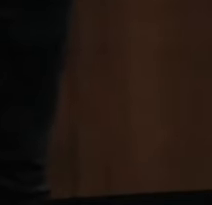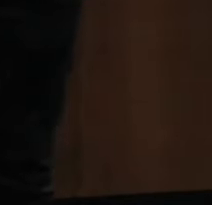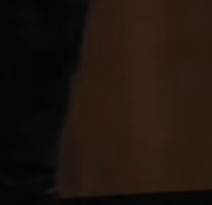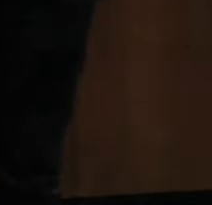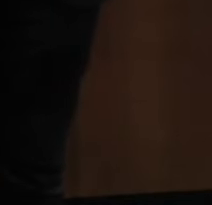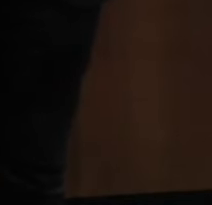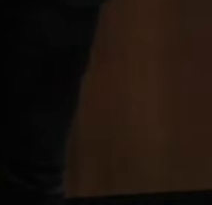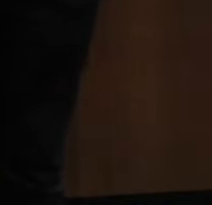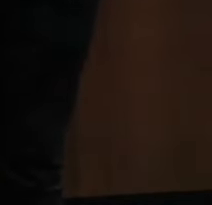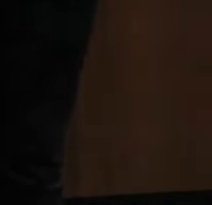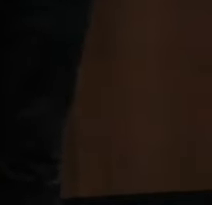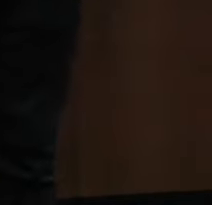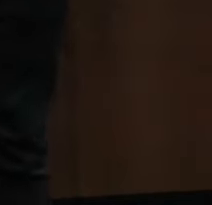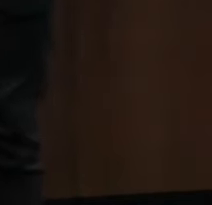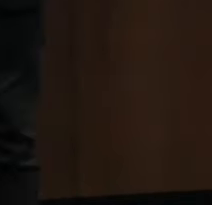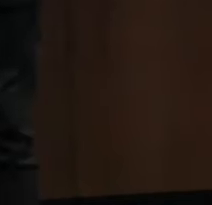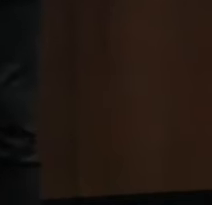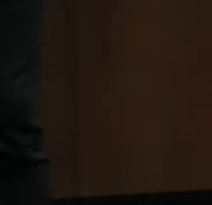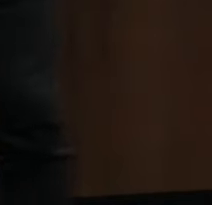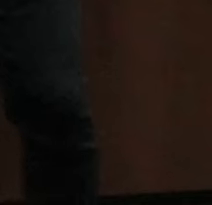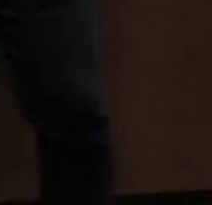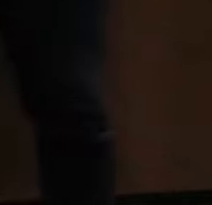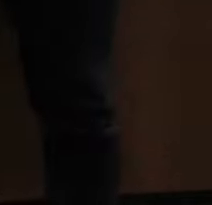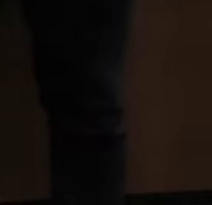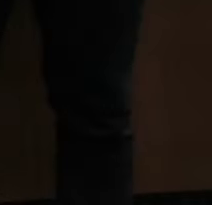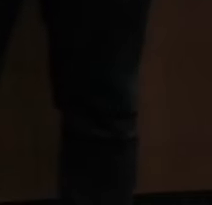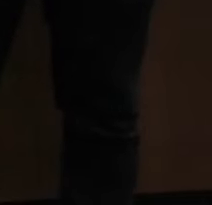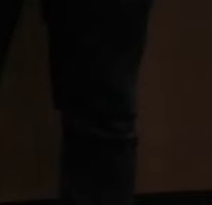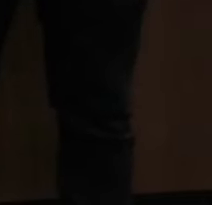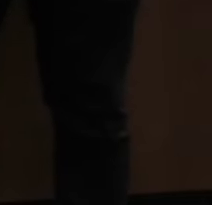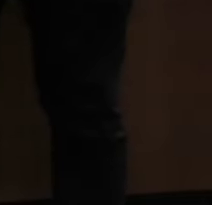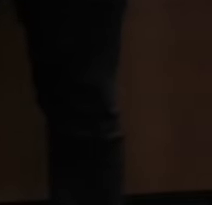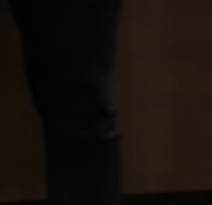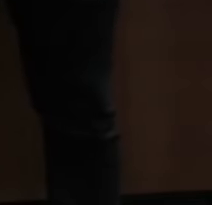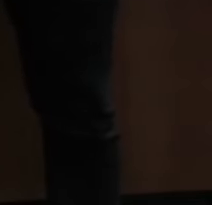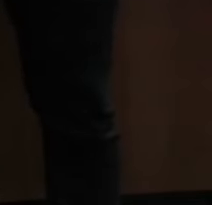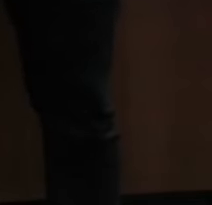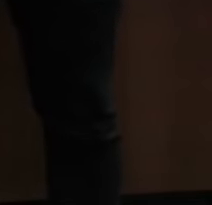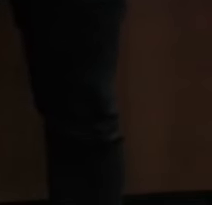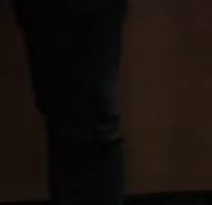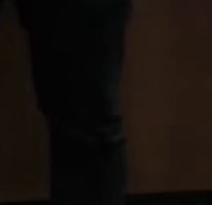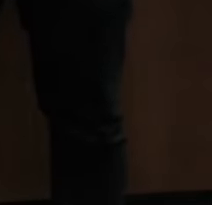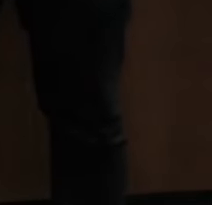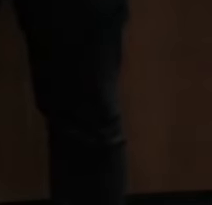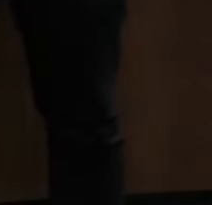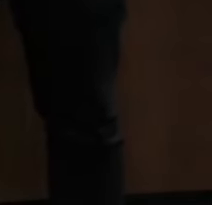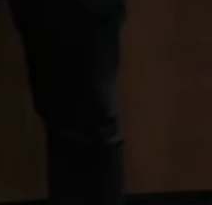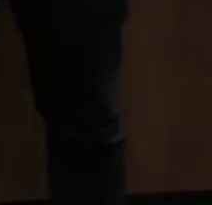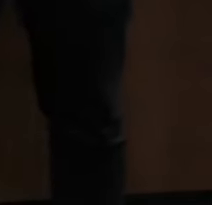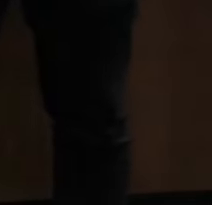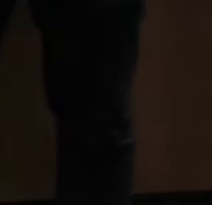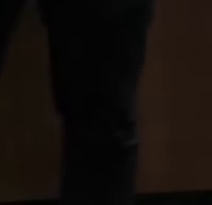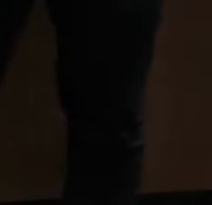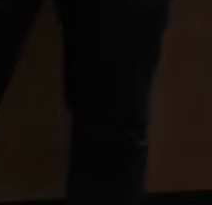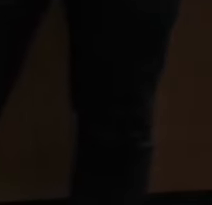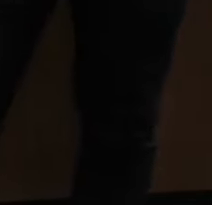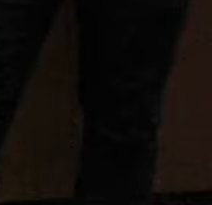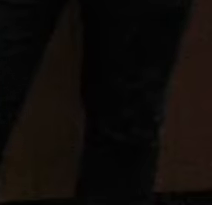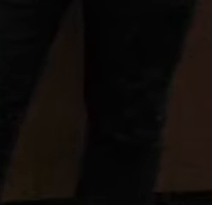Lei Complementar 200, de 2 de março de 2022, passa a vigorar, acrescidos os incisos 1 ao 3º, com a seguinte redação.